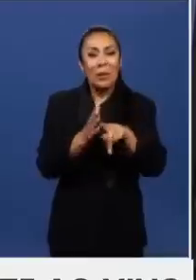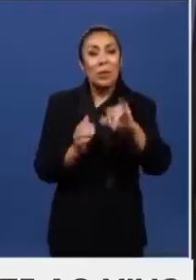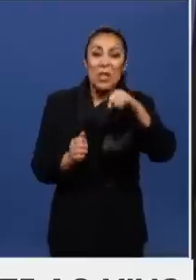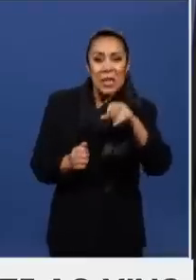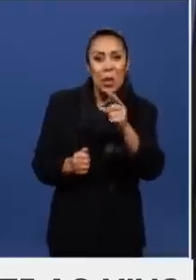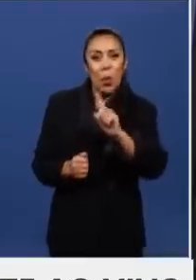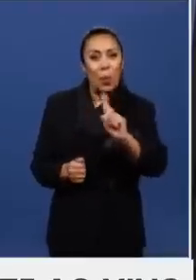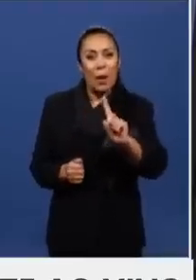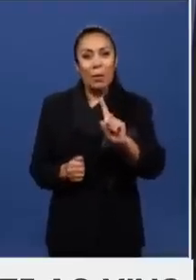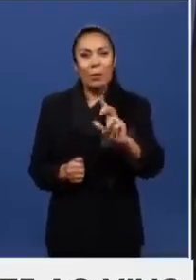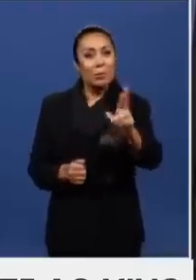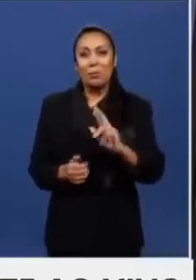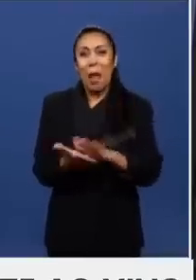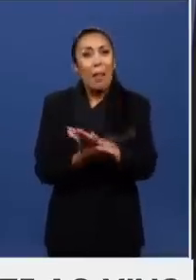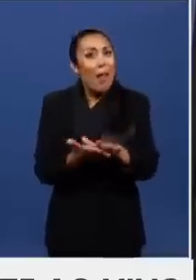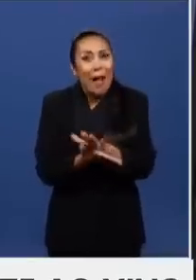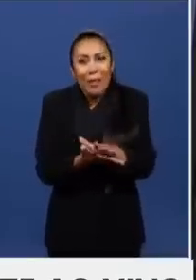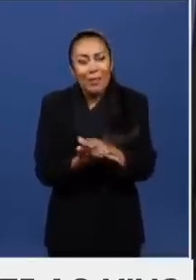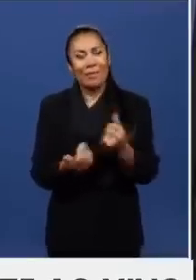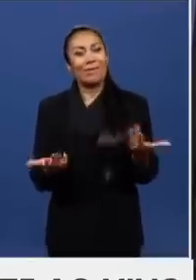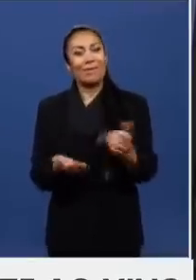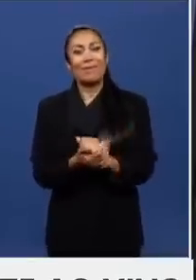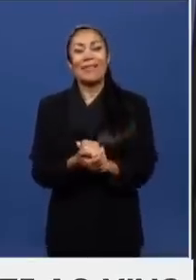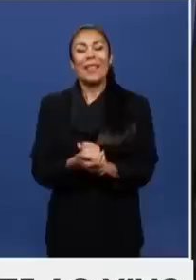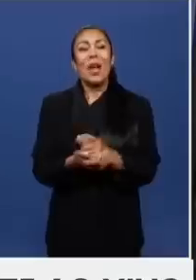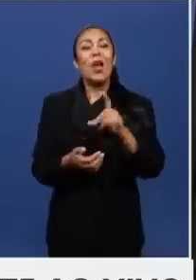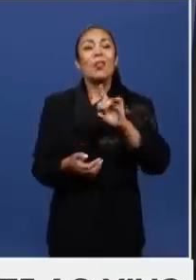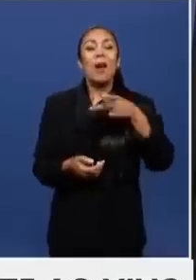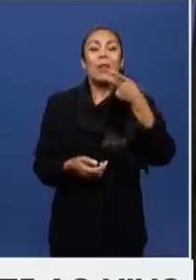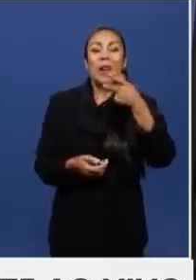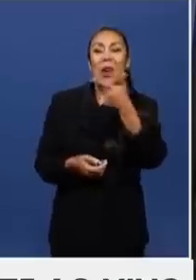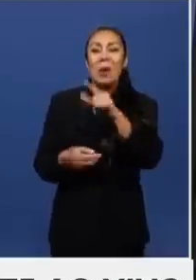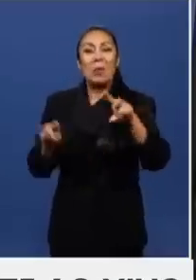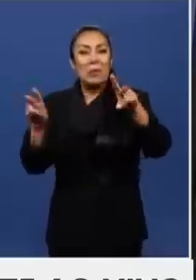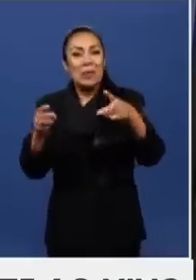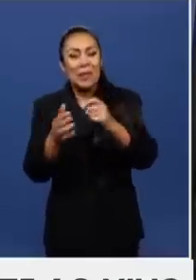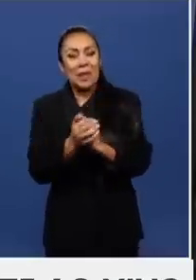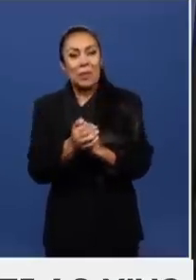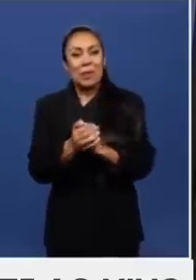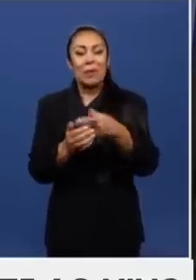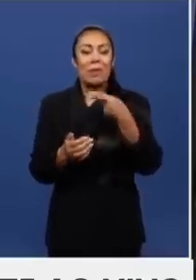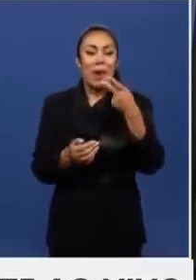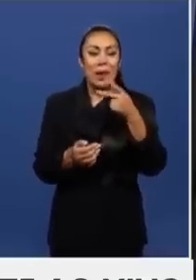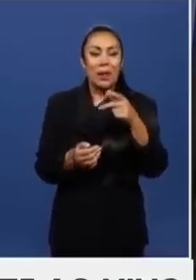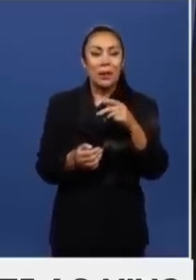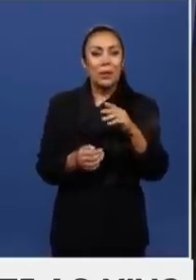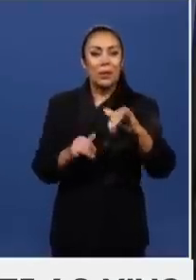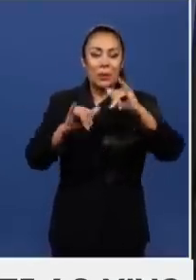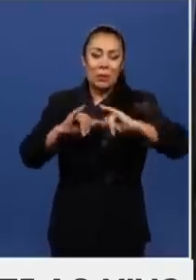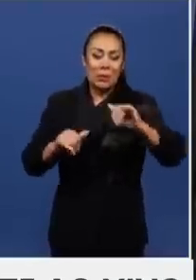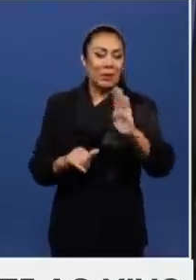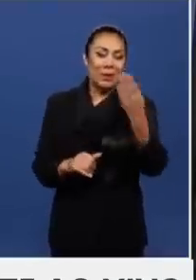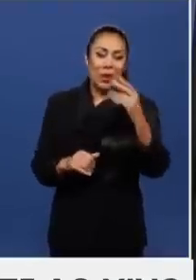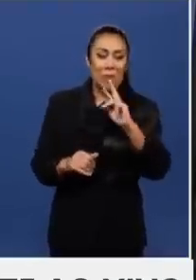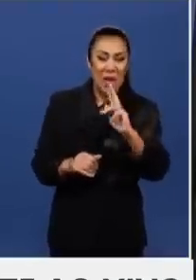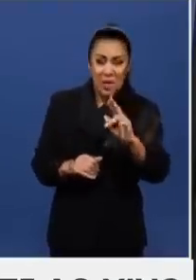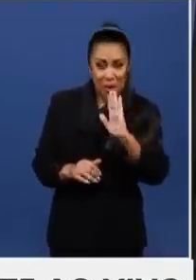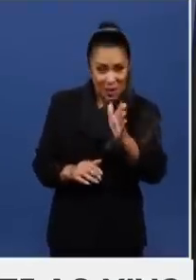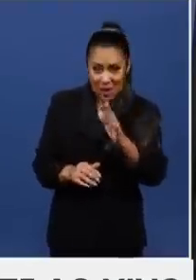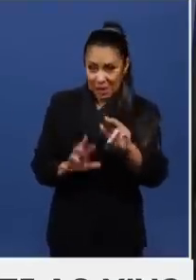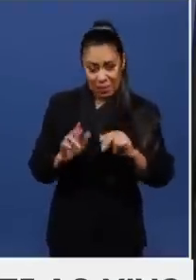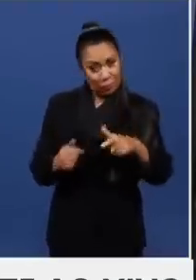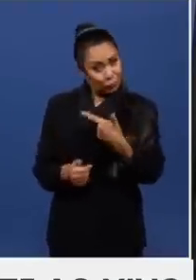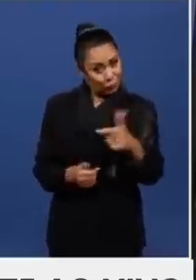dois falou nem sim nem não. Sim, eles falaram sobre outros assuntos envolvendo fake news, mas não responderam diretamente a pergunta. Exatamente. Apareceu o